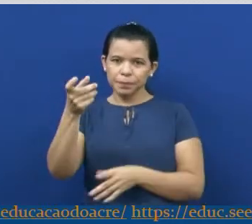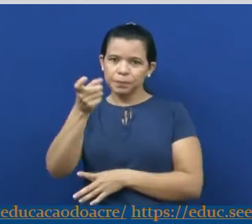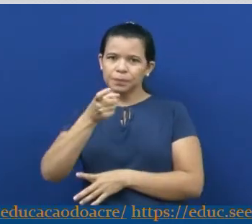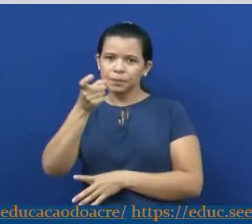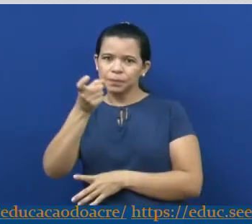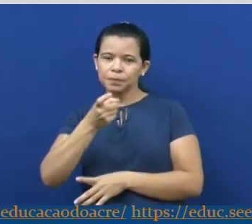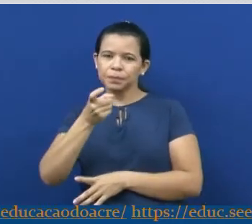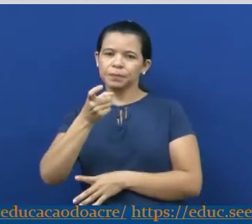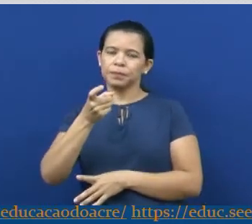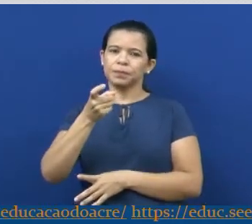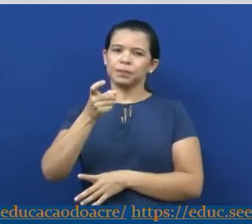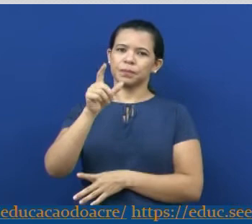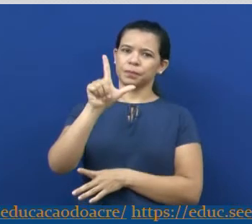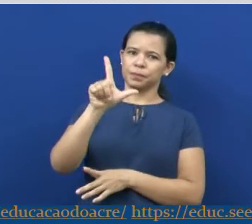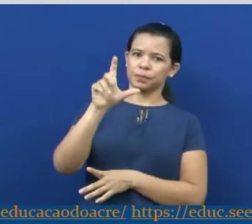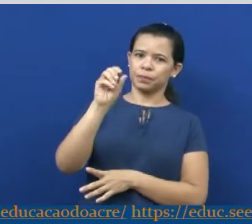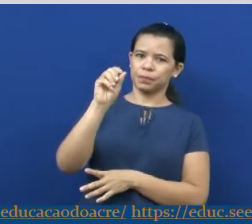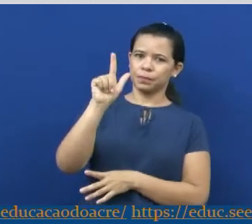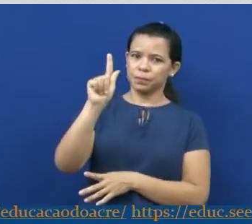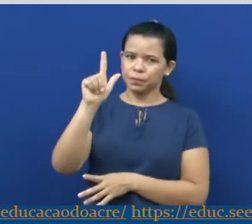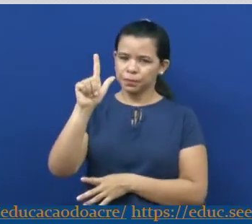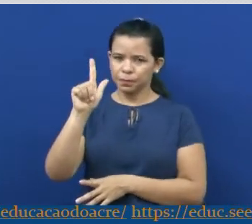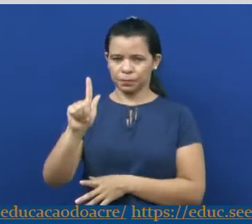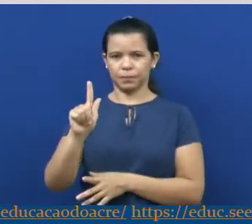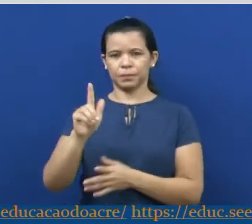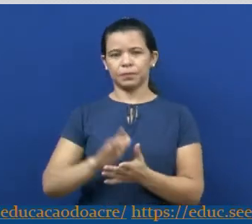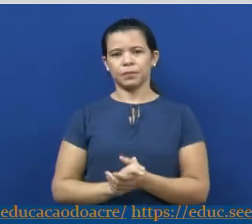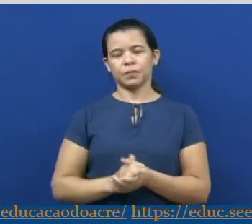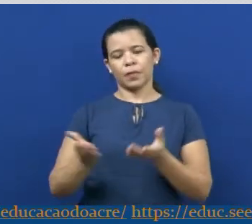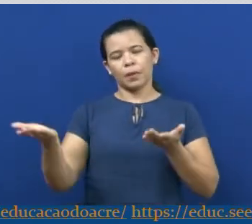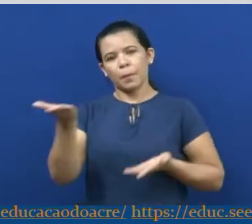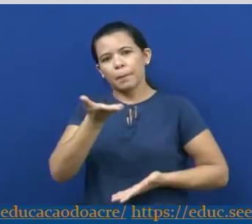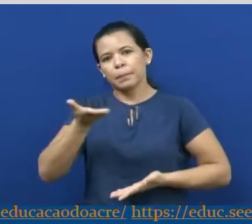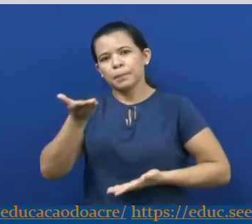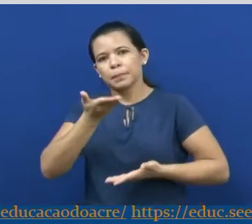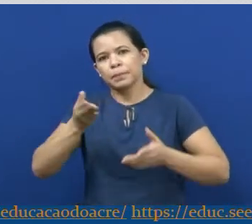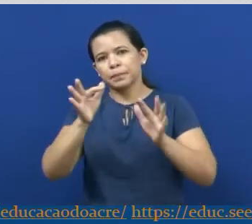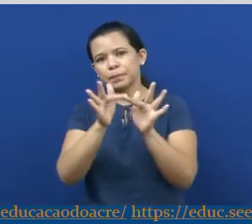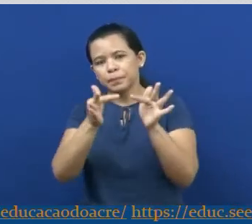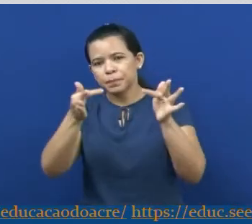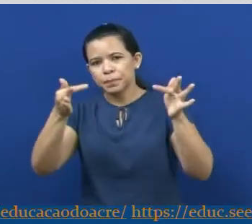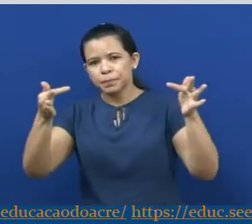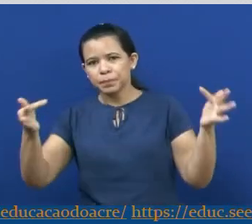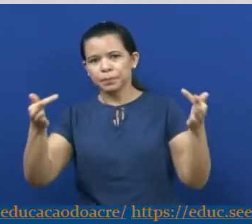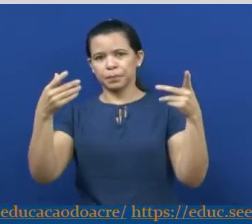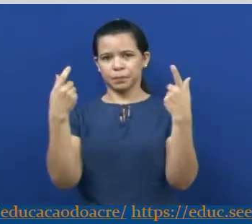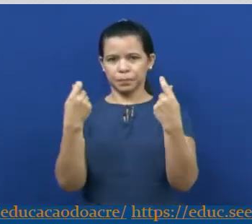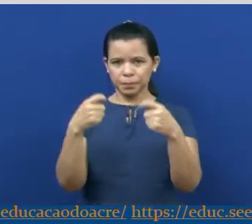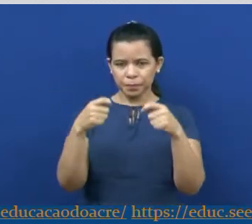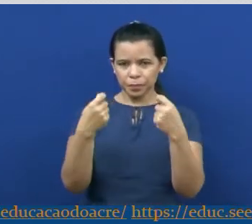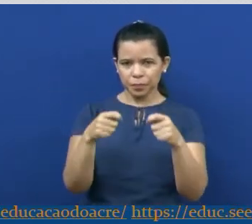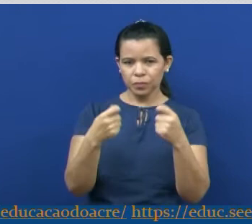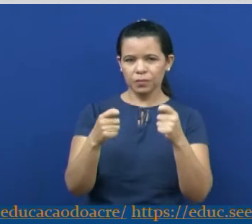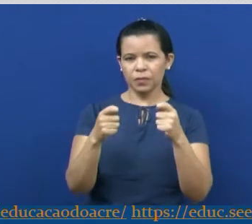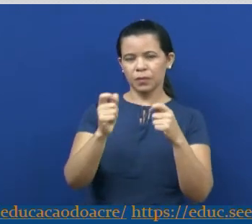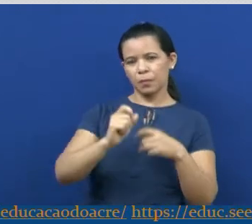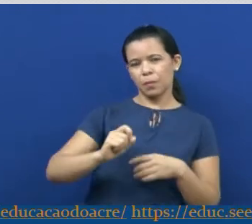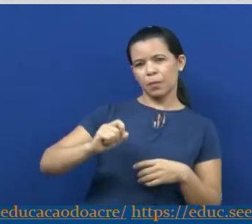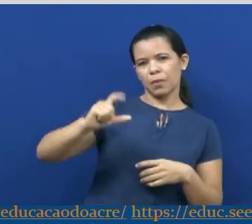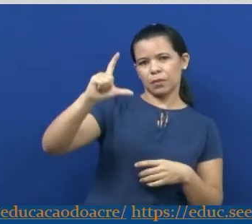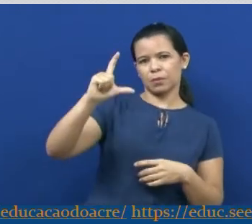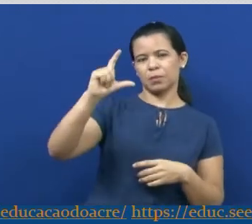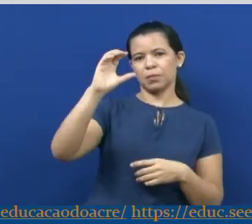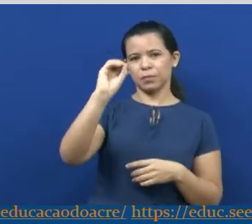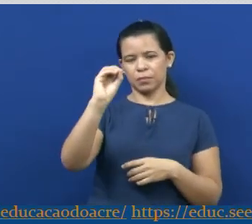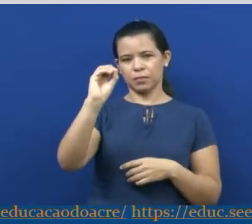nosso logaritmando. A base da função logarítmica, ela deve ser maior do que 0